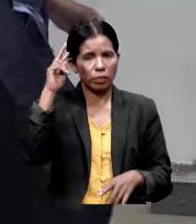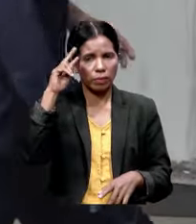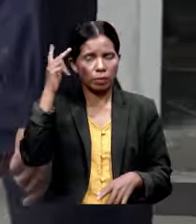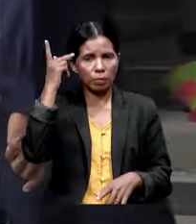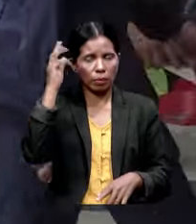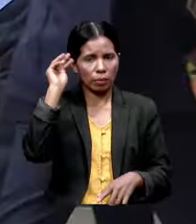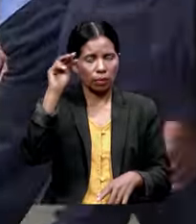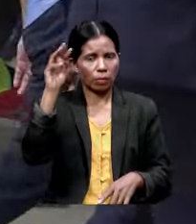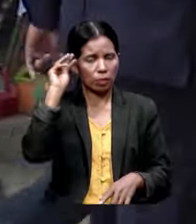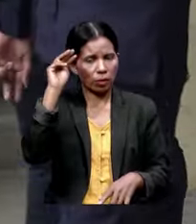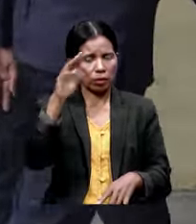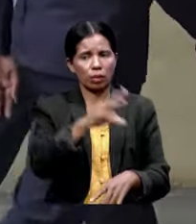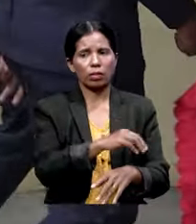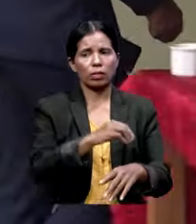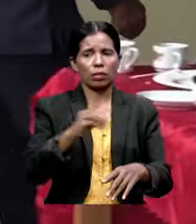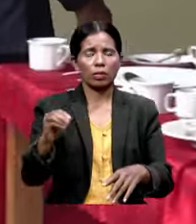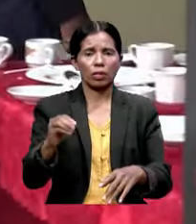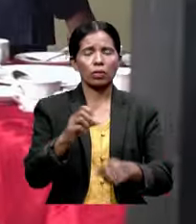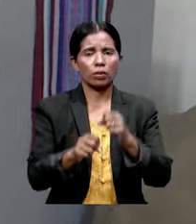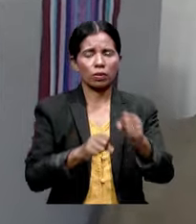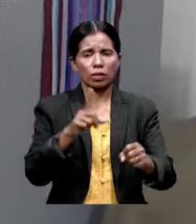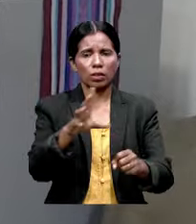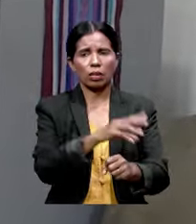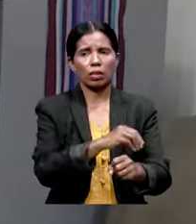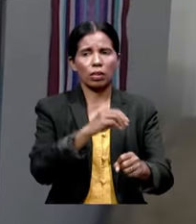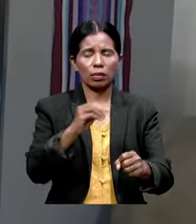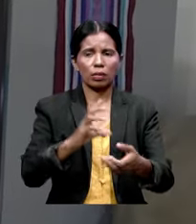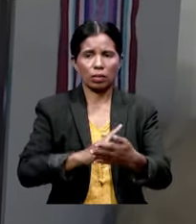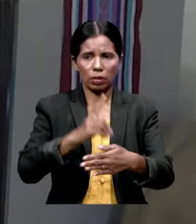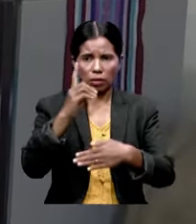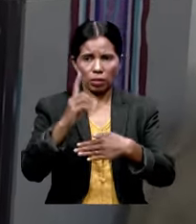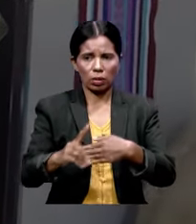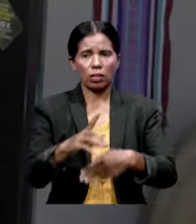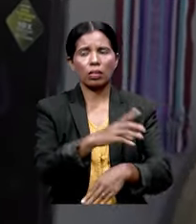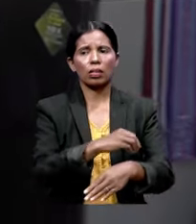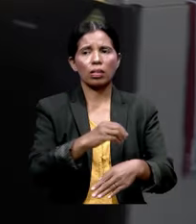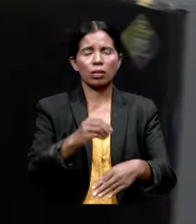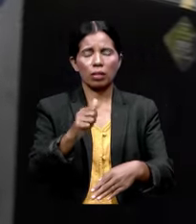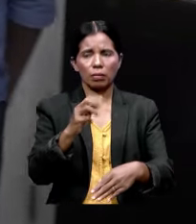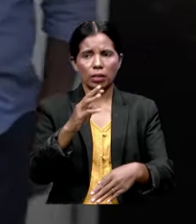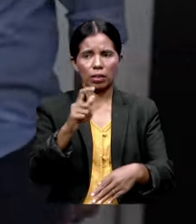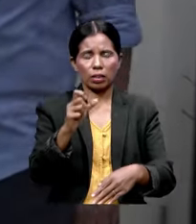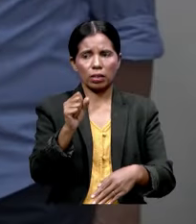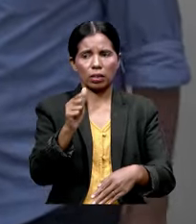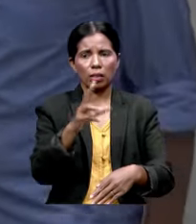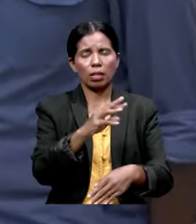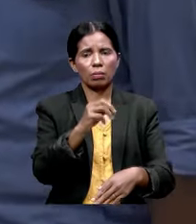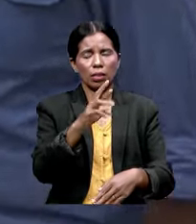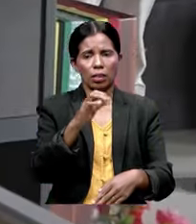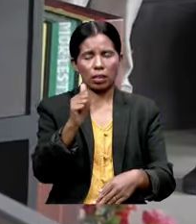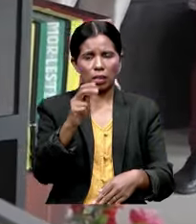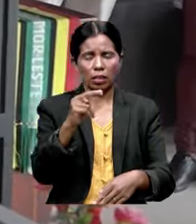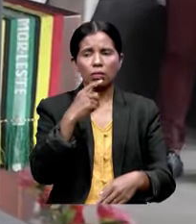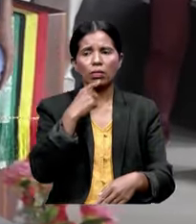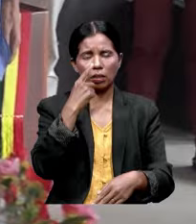Vice-Primeiro-Ministro, Ministro Coordenador Assuntos Sociais no Ministro Desenvolvimento Rural no Habitação Comunitária, Mariano Assanami